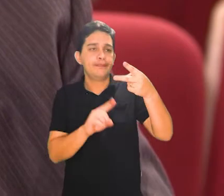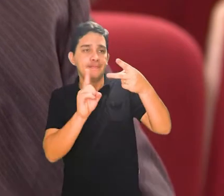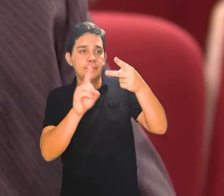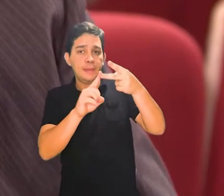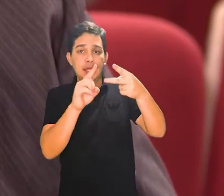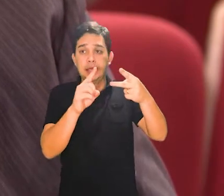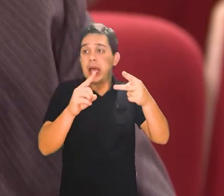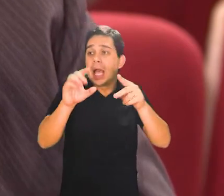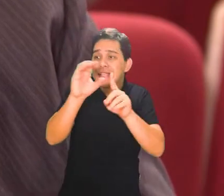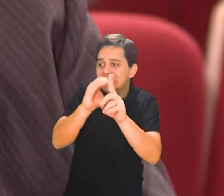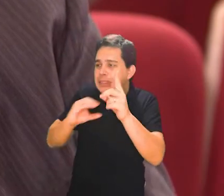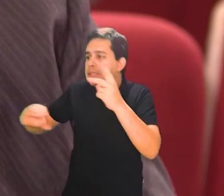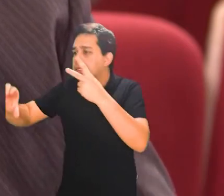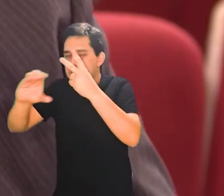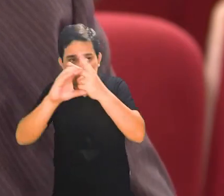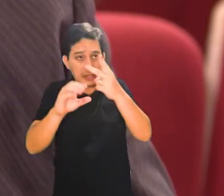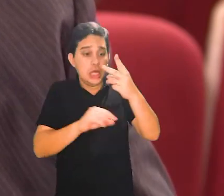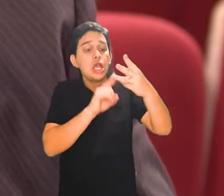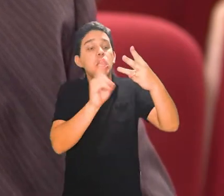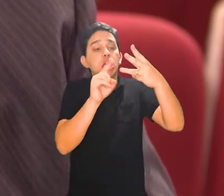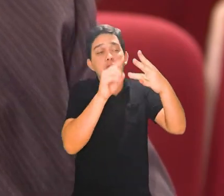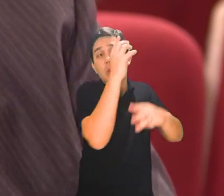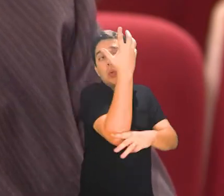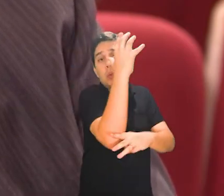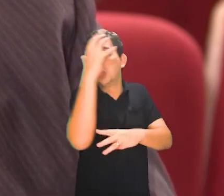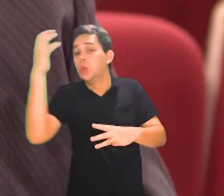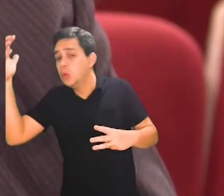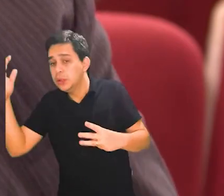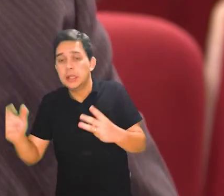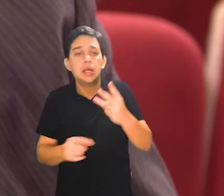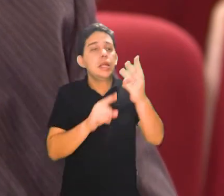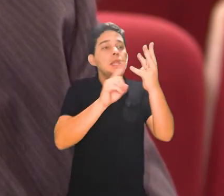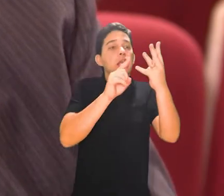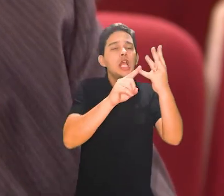ambiente, a saúde e a área do idoso.